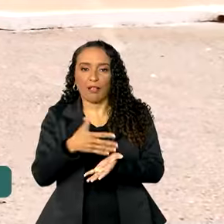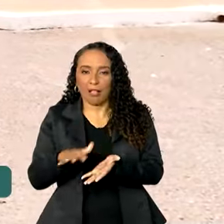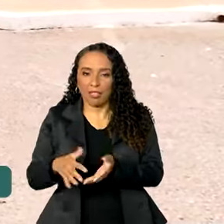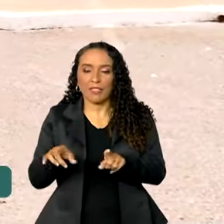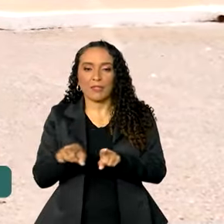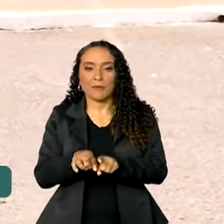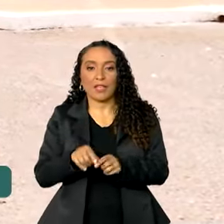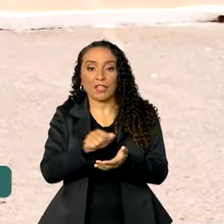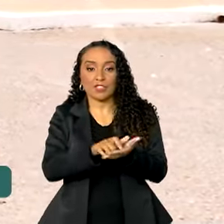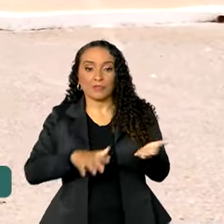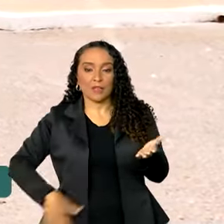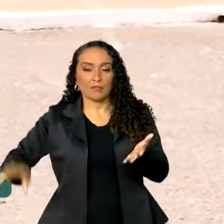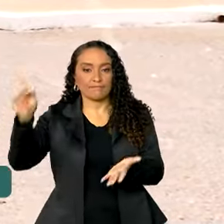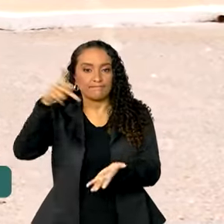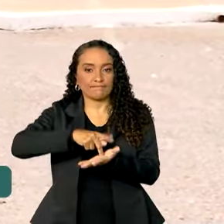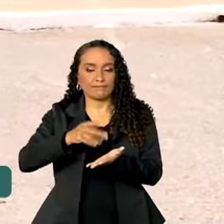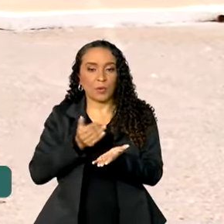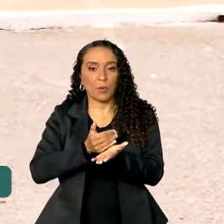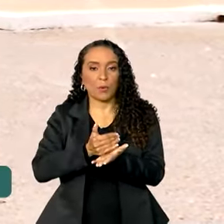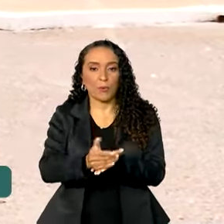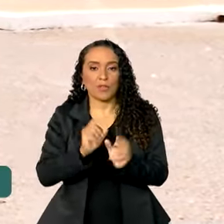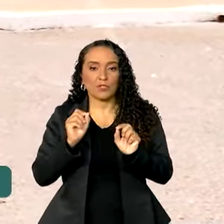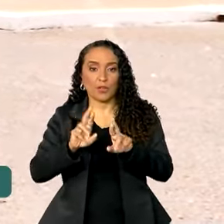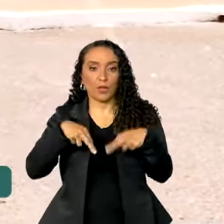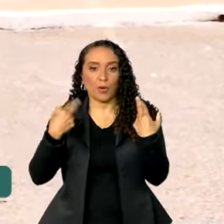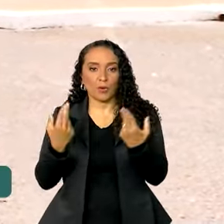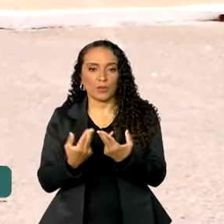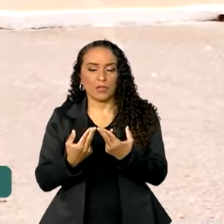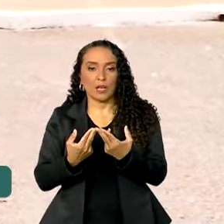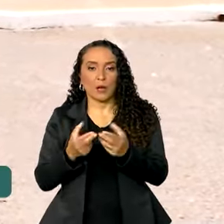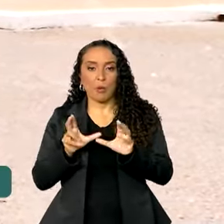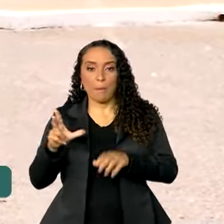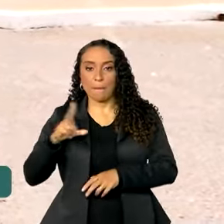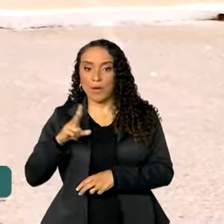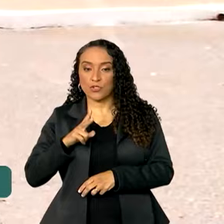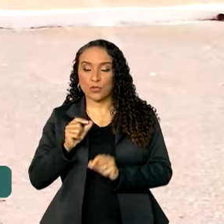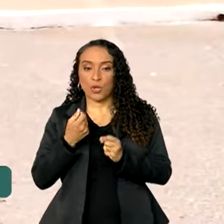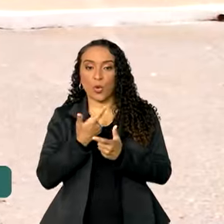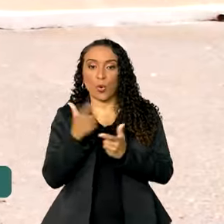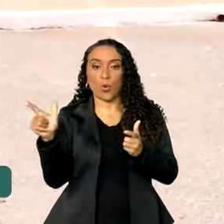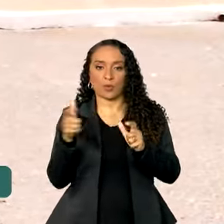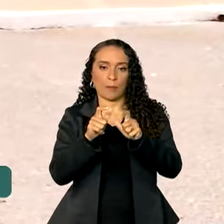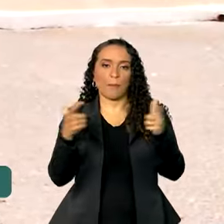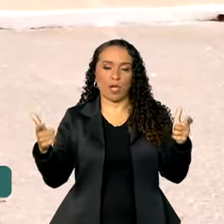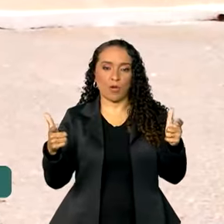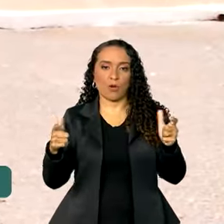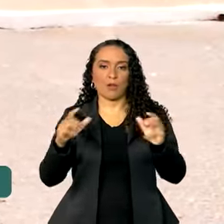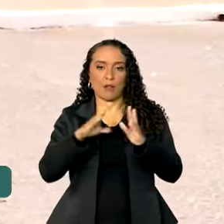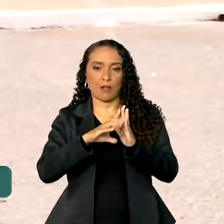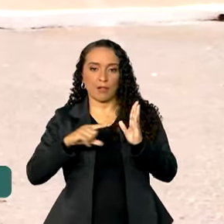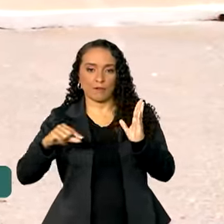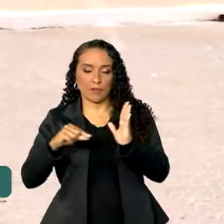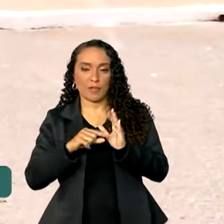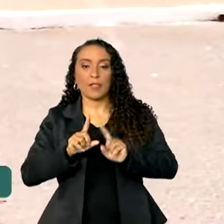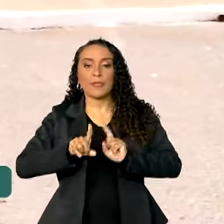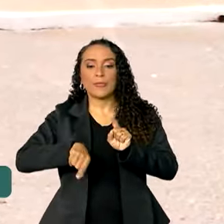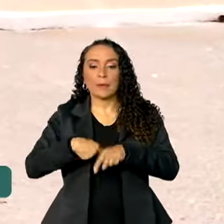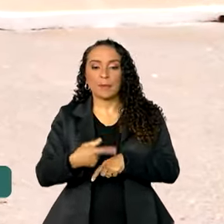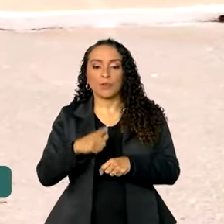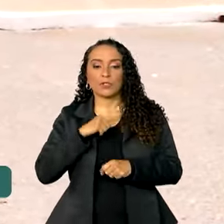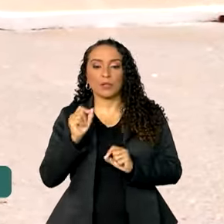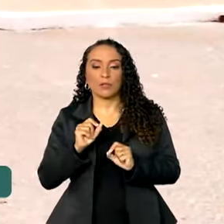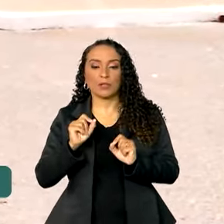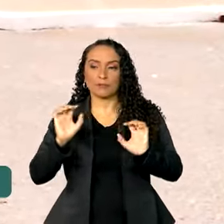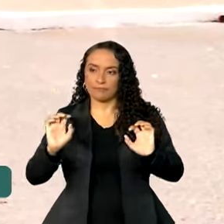As atividades oficiais começam com uma reunião restrita e outra ampliada no Alvorada. Em seguida, haverá